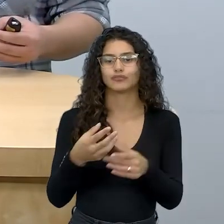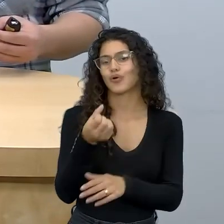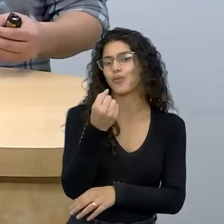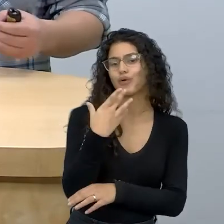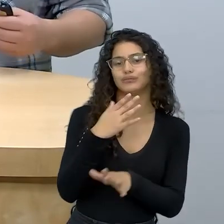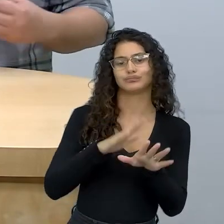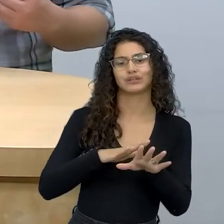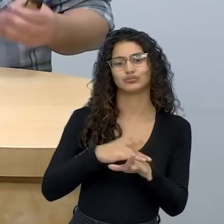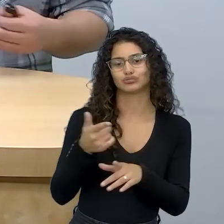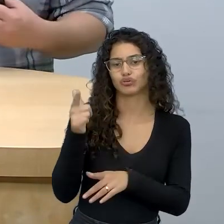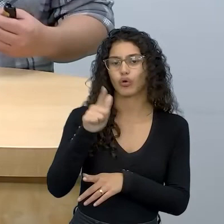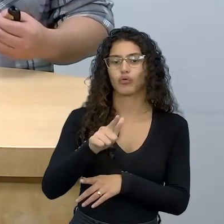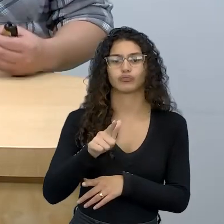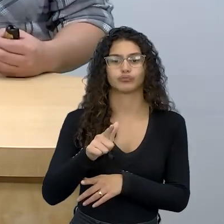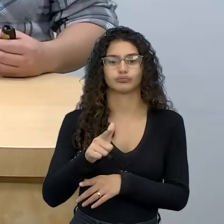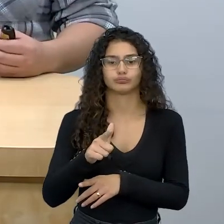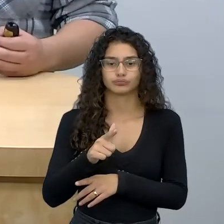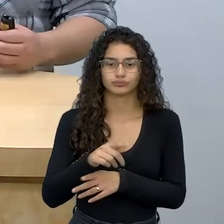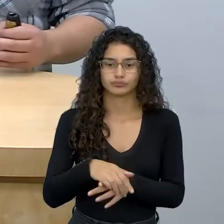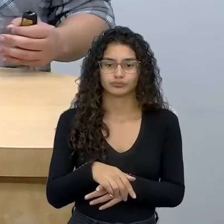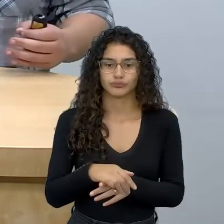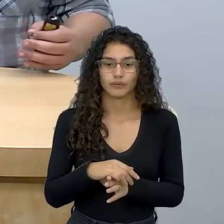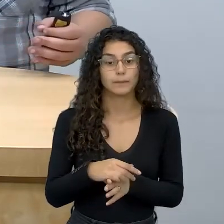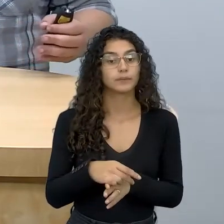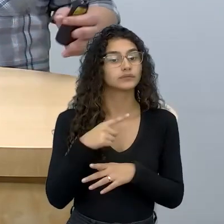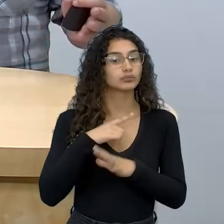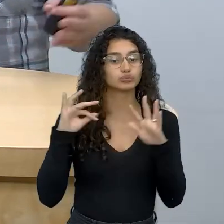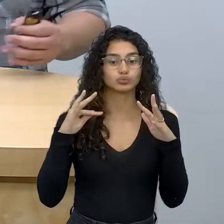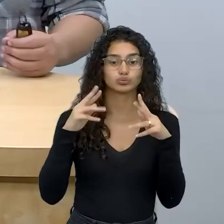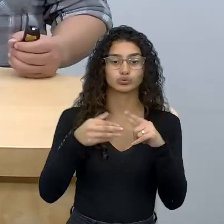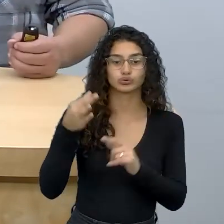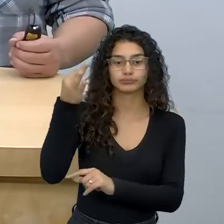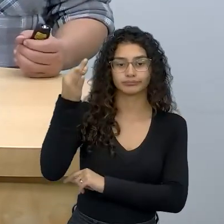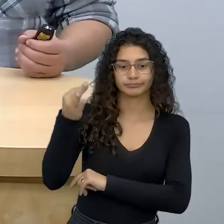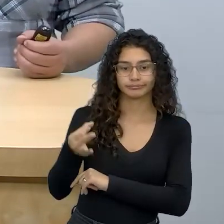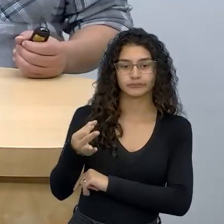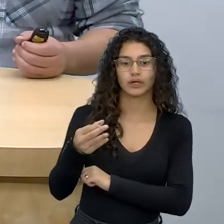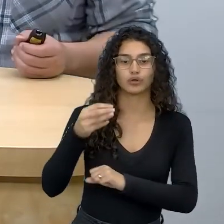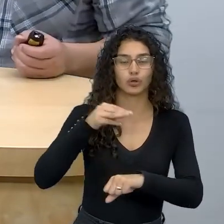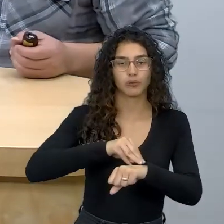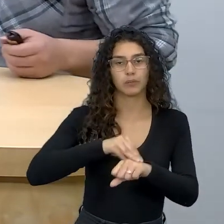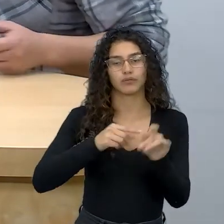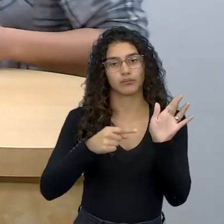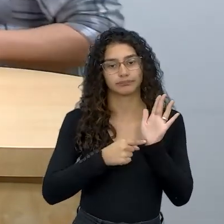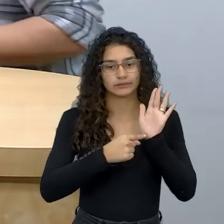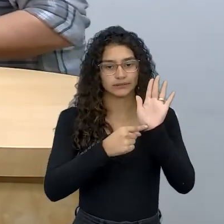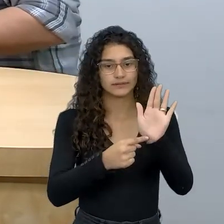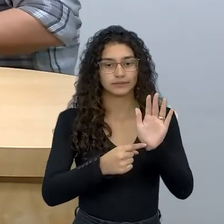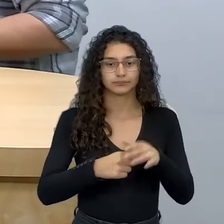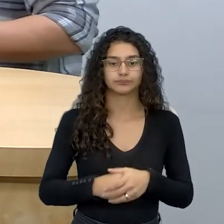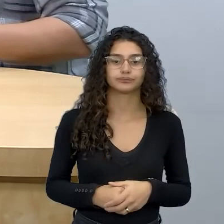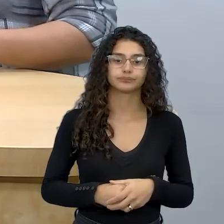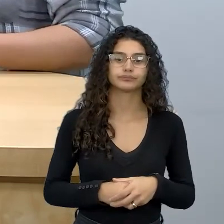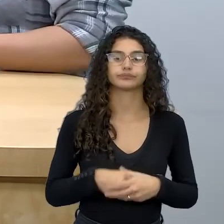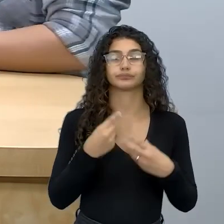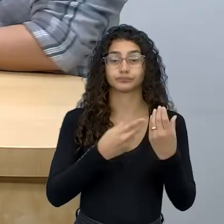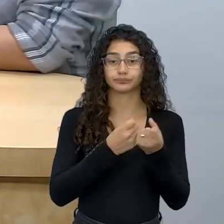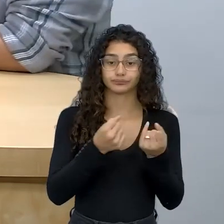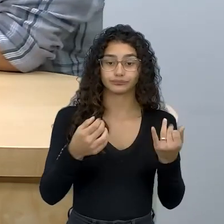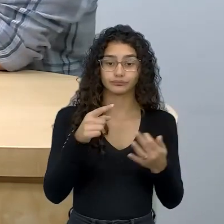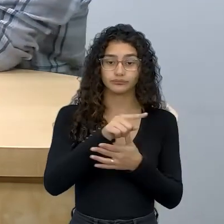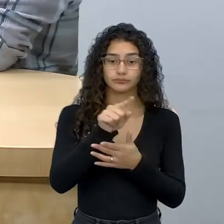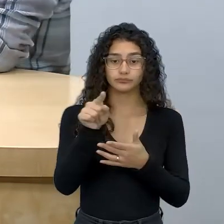bom, professor, então eu vou gravar de novo para estar tudo certinho na hora da sua apresentação. Então, como eu falei para